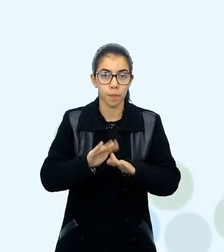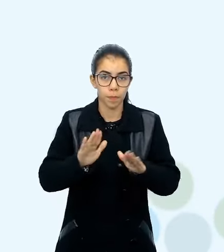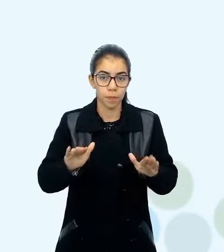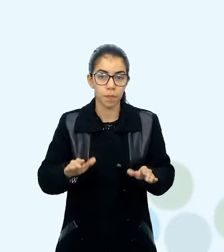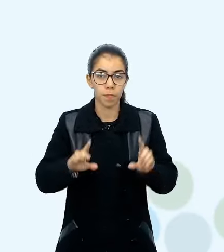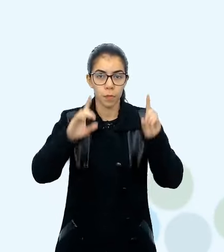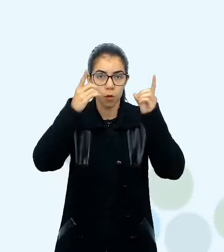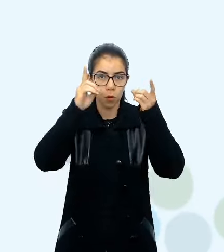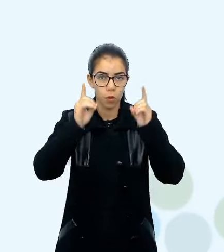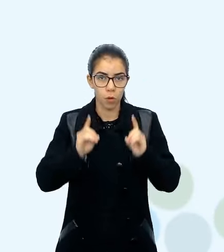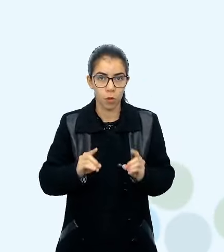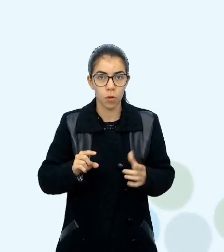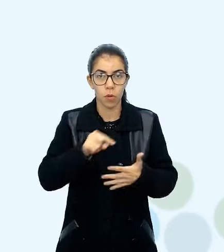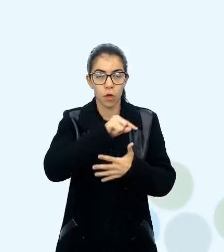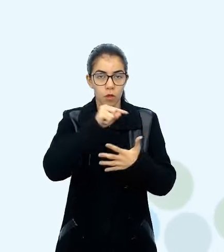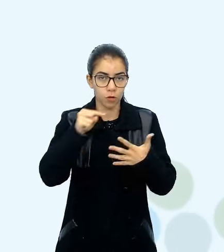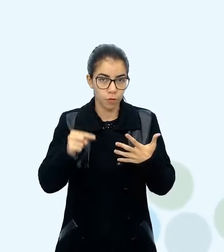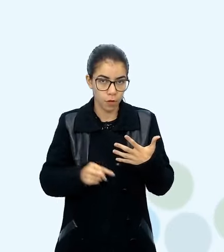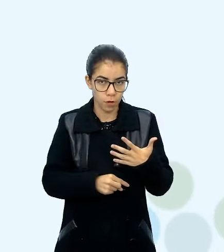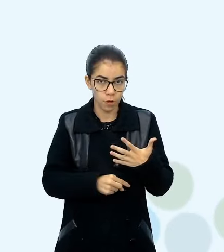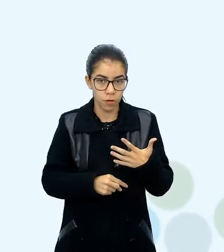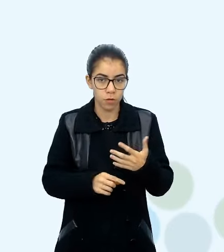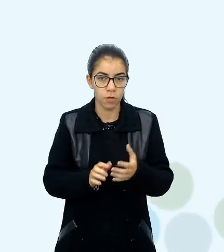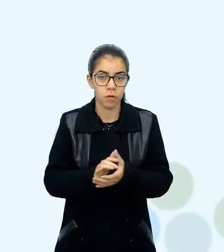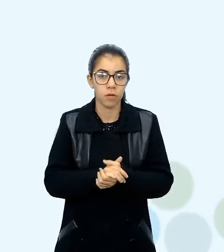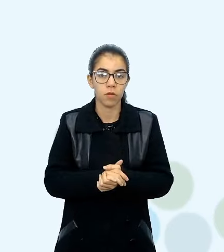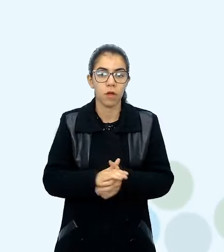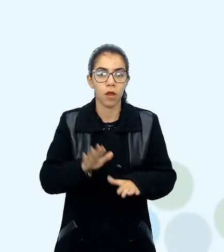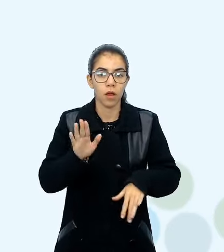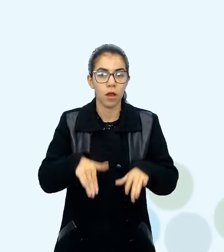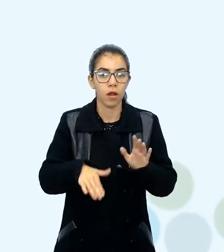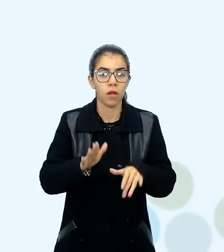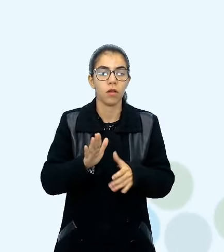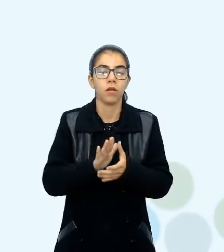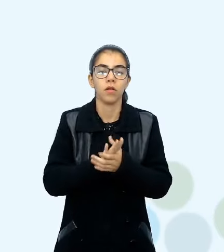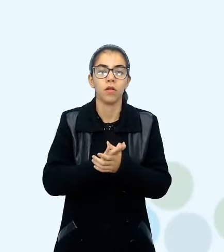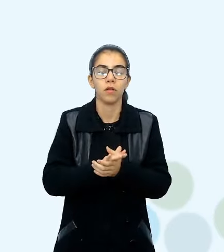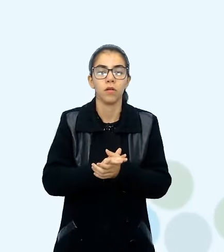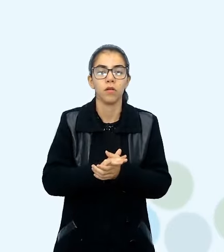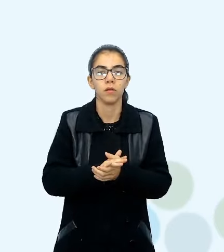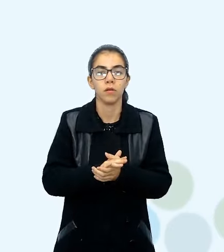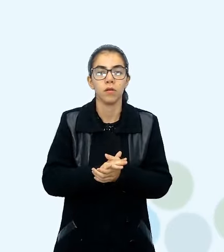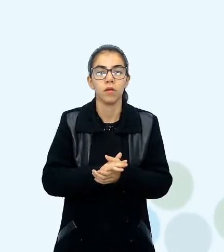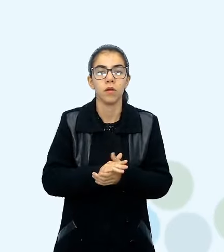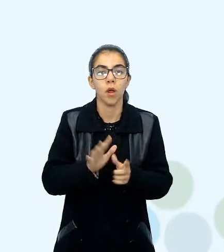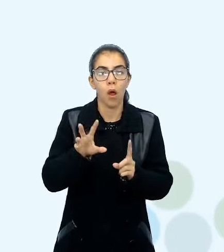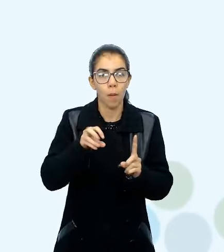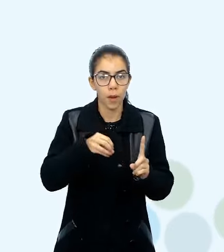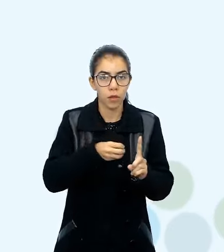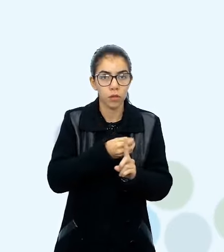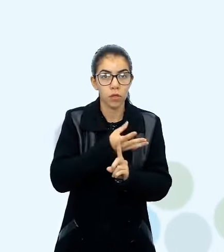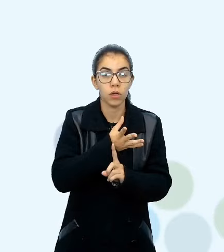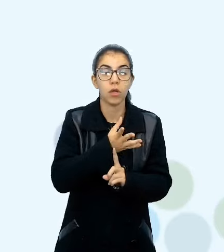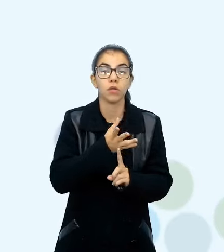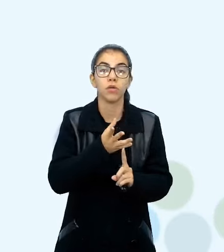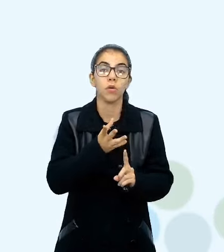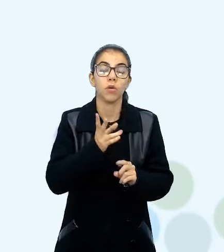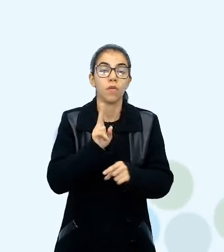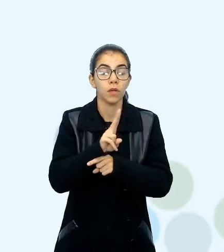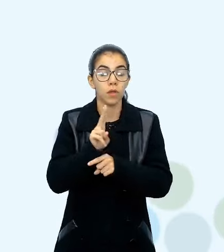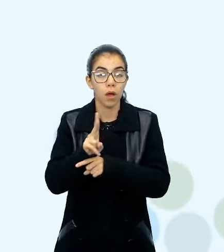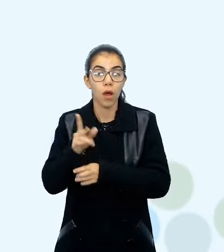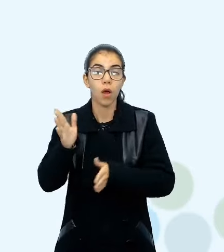deficiência múltipla sensorial, às vezes pode ter, né, o instrutor mediador, que vai estar mediando